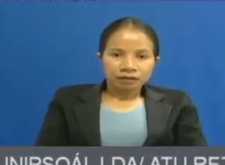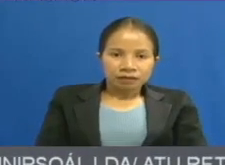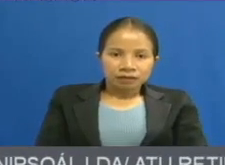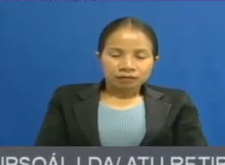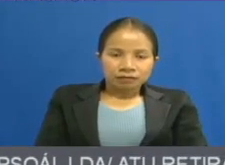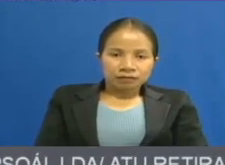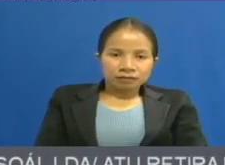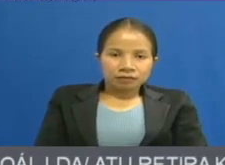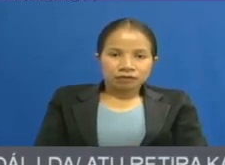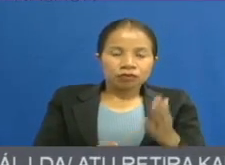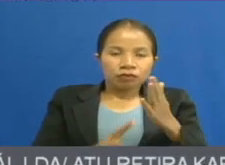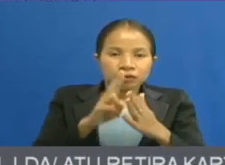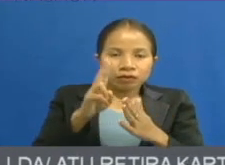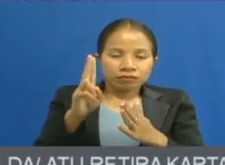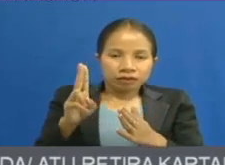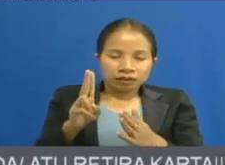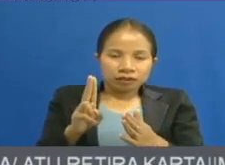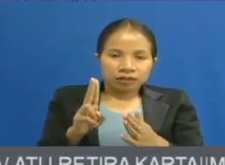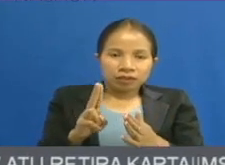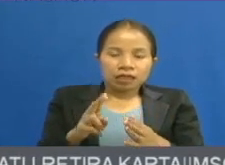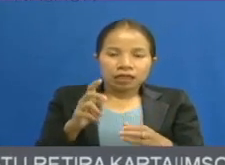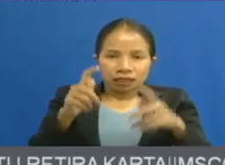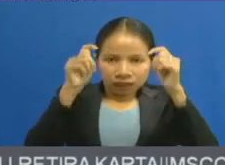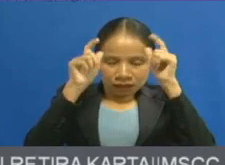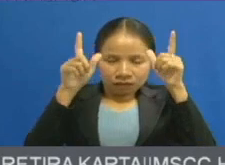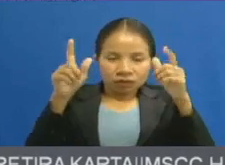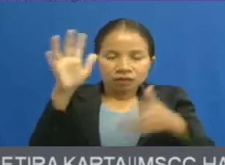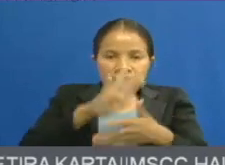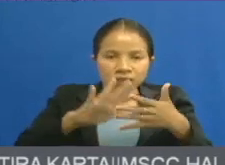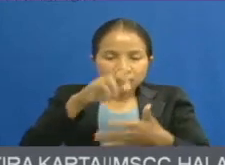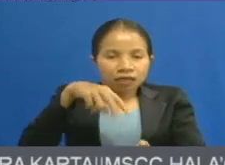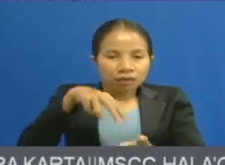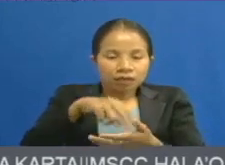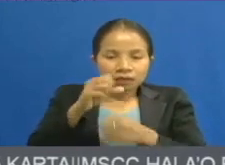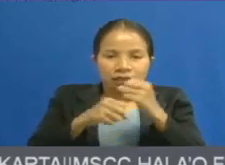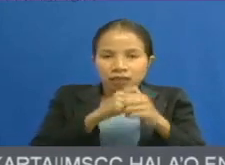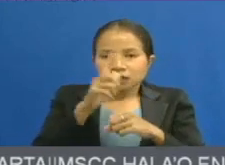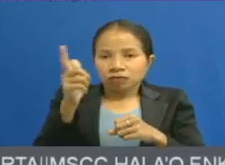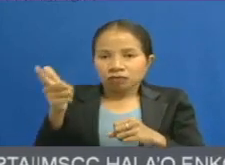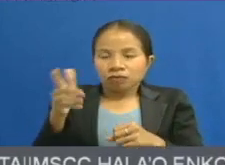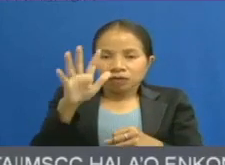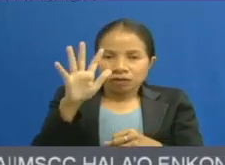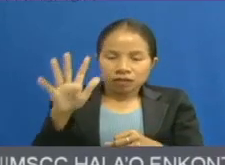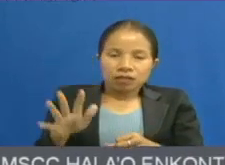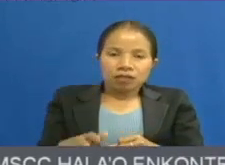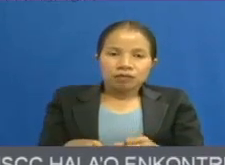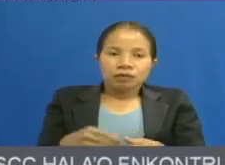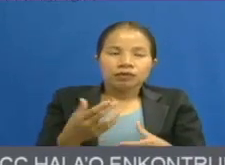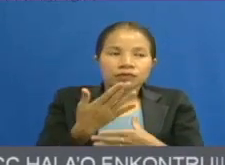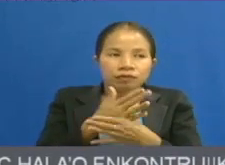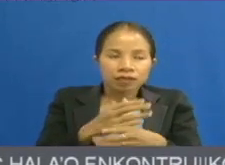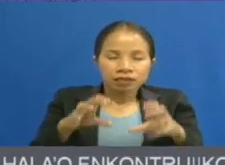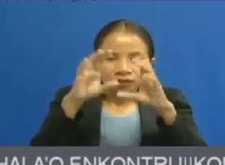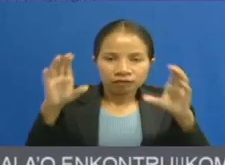Dewan Solidaritas Mahasiswa Pemuda Pelajar Timor Timur celebra existência ba dala rua nul resen 5 ho